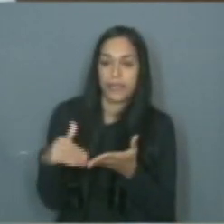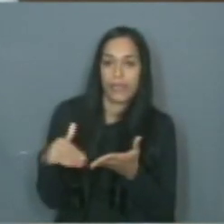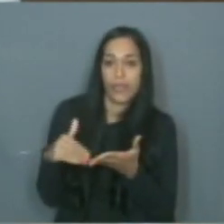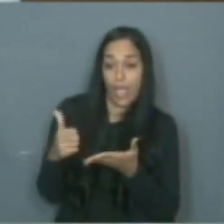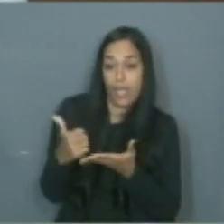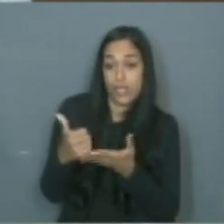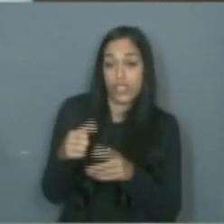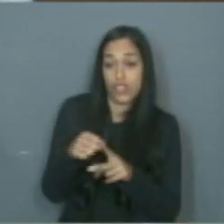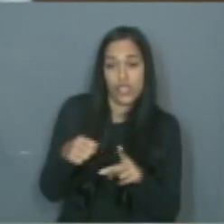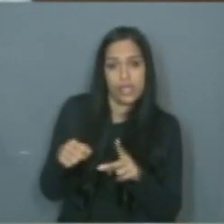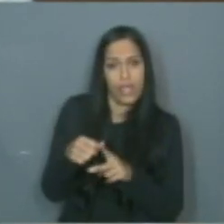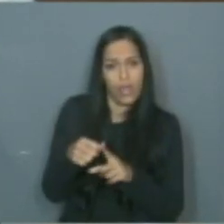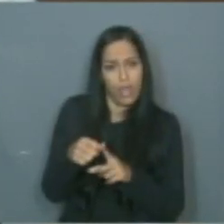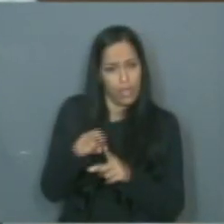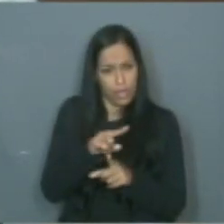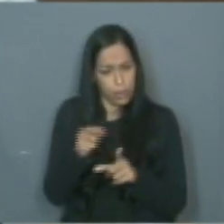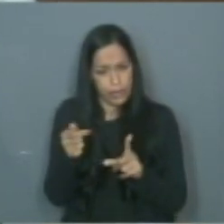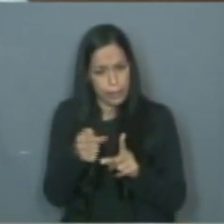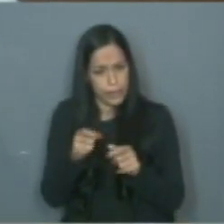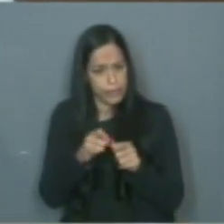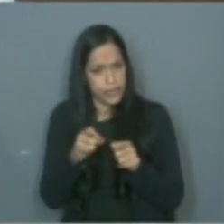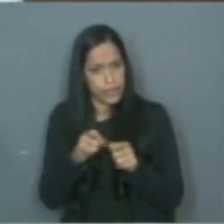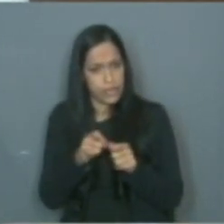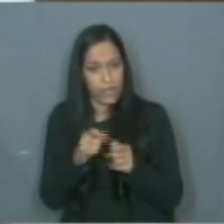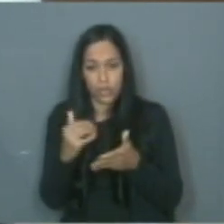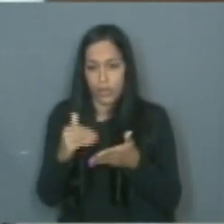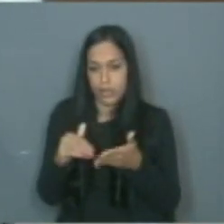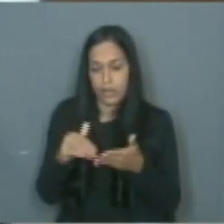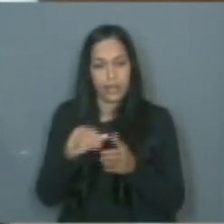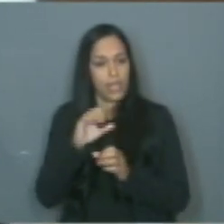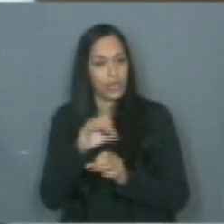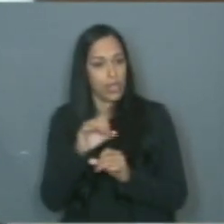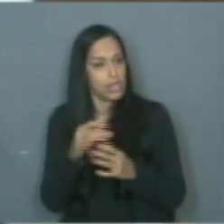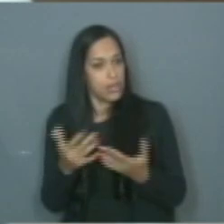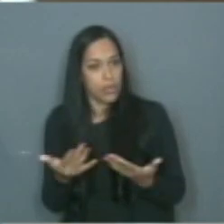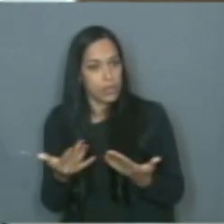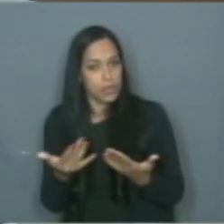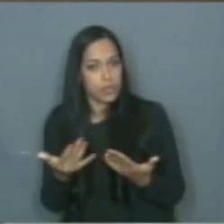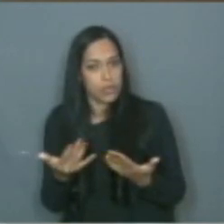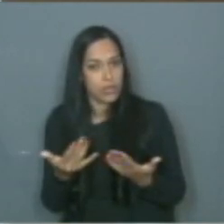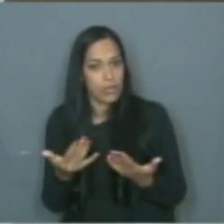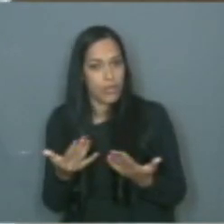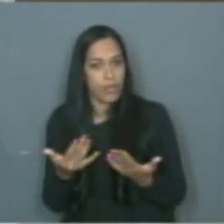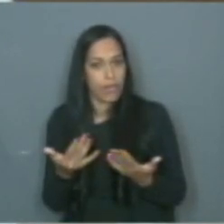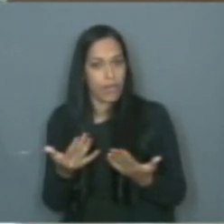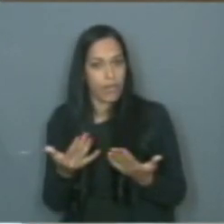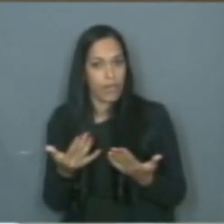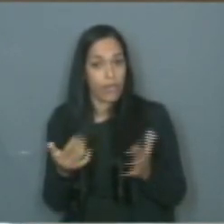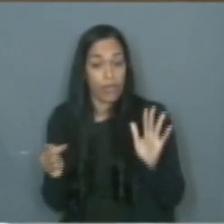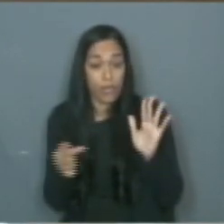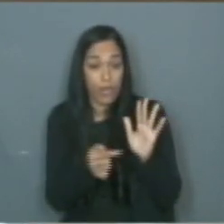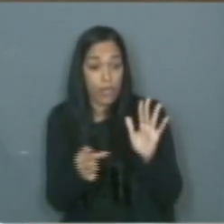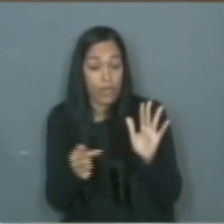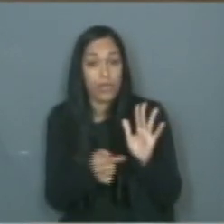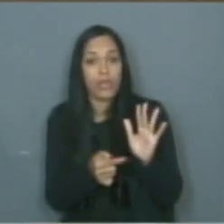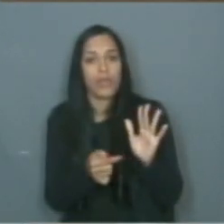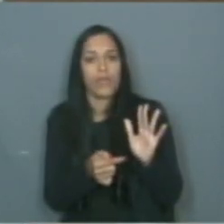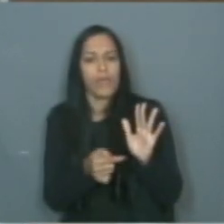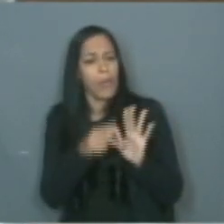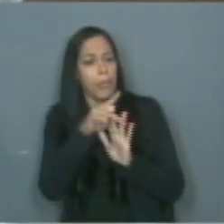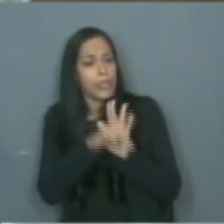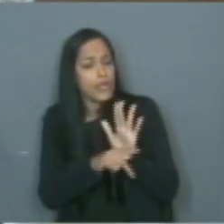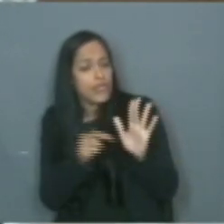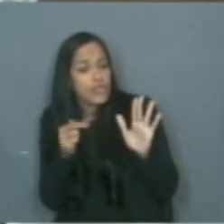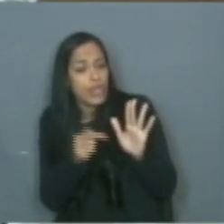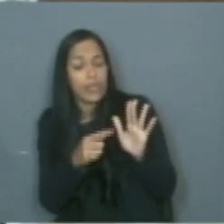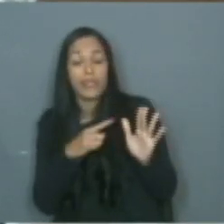Assistência Social, não dá para fazer isso aqui? Ou na Secretaria de Educação? Então, fere de morte um projeto